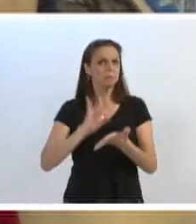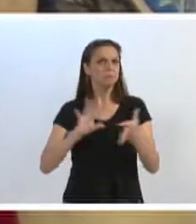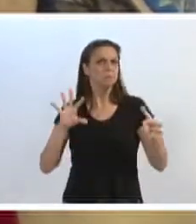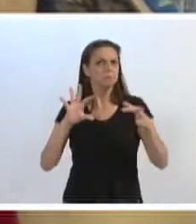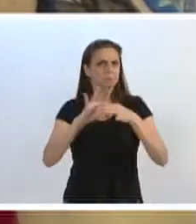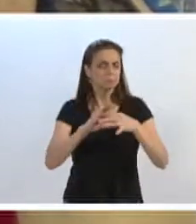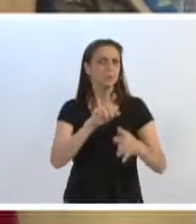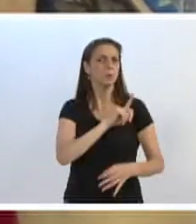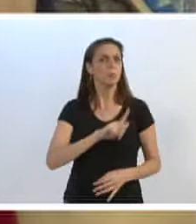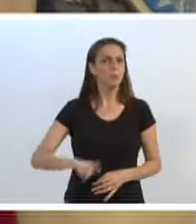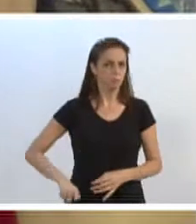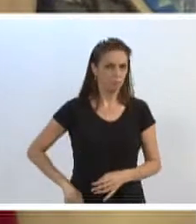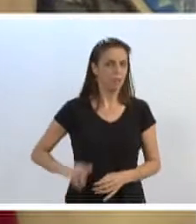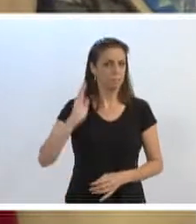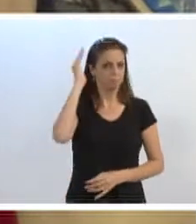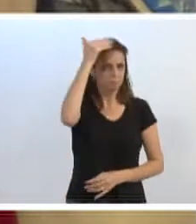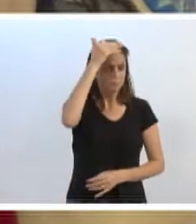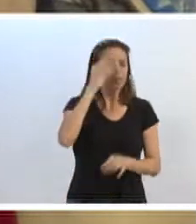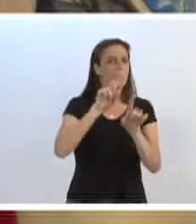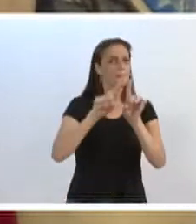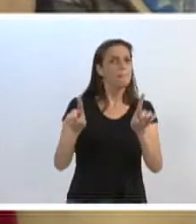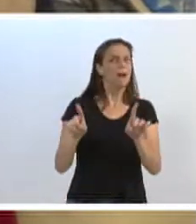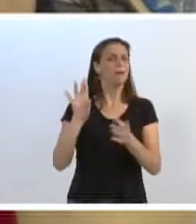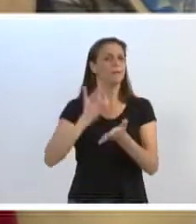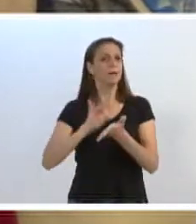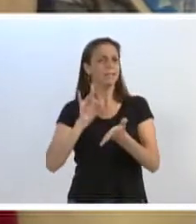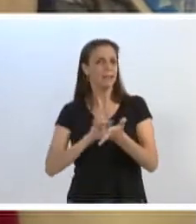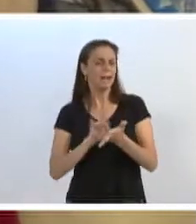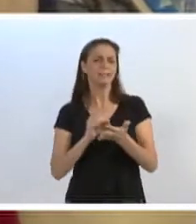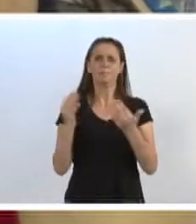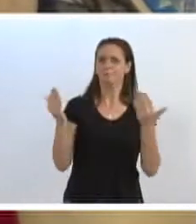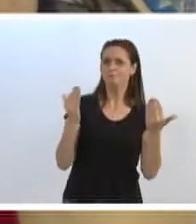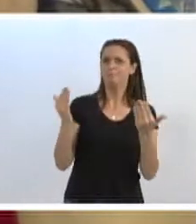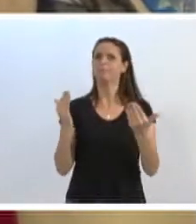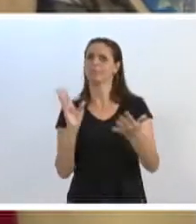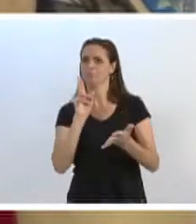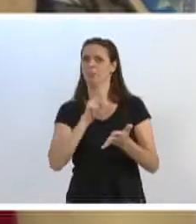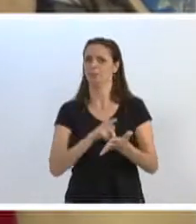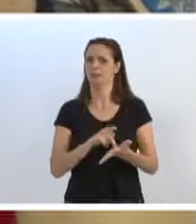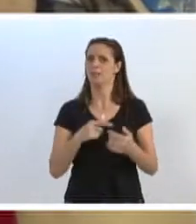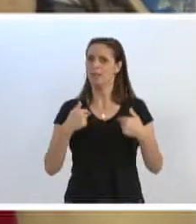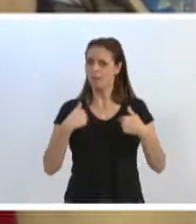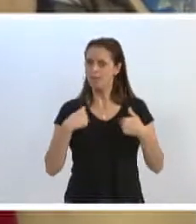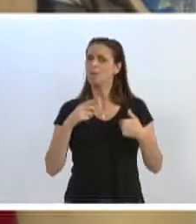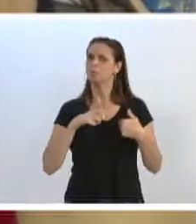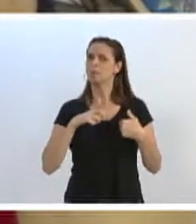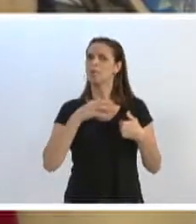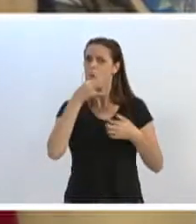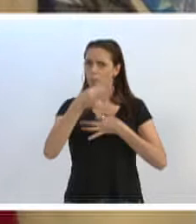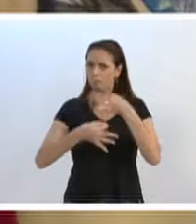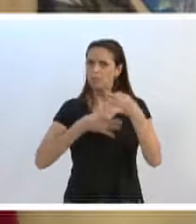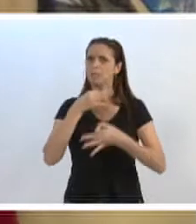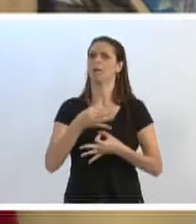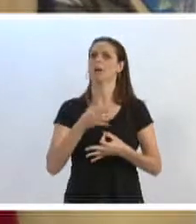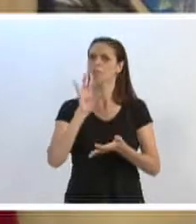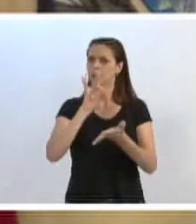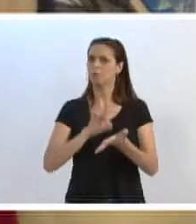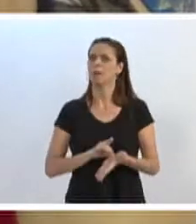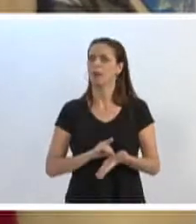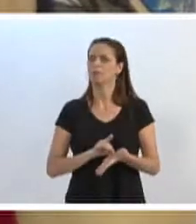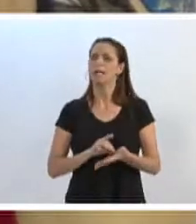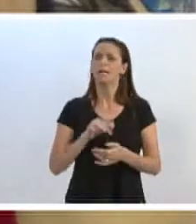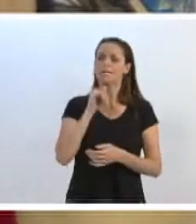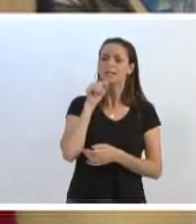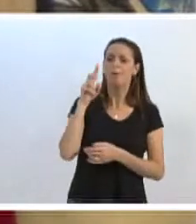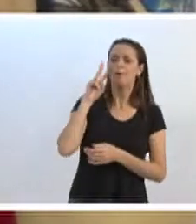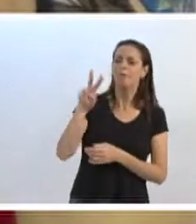acredito nas situações, mas não faço a situação pela situação, nem a oposição pela oposição. As minhas convicções, os meus pensamentos, eles não se encerram com uma assinatura numa